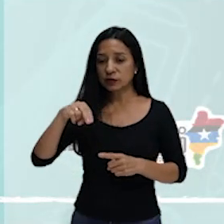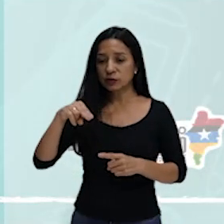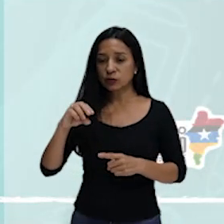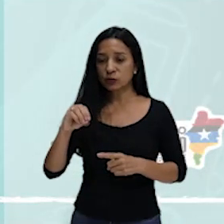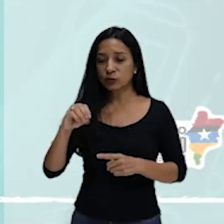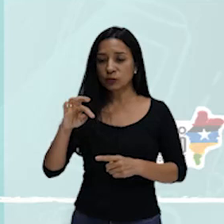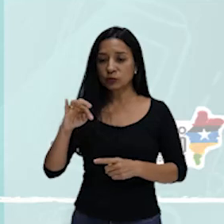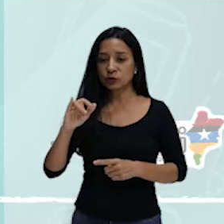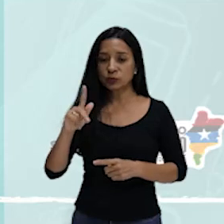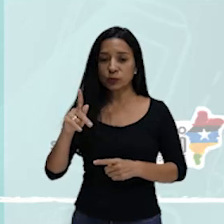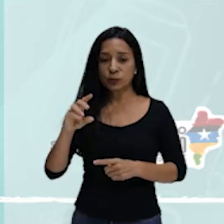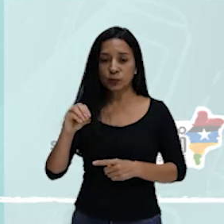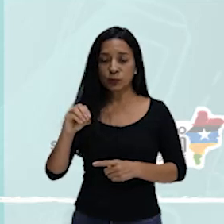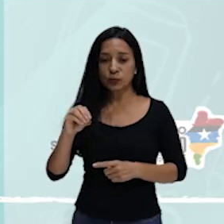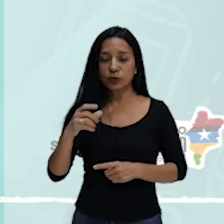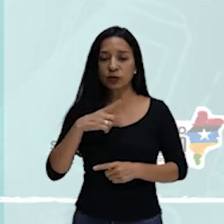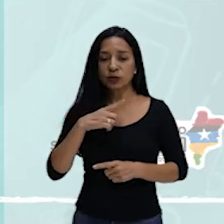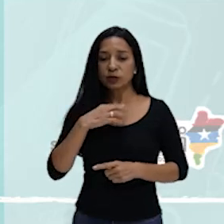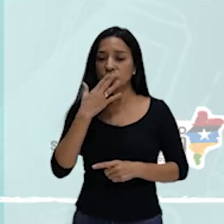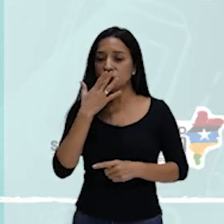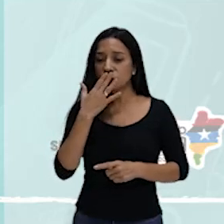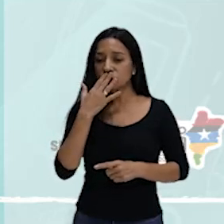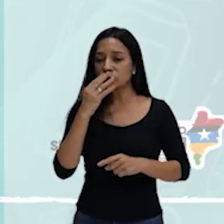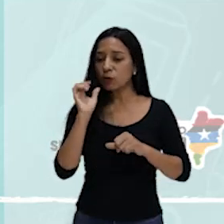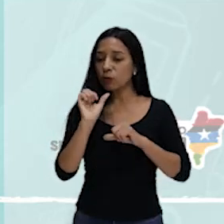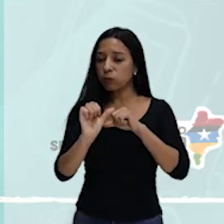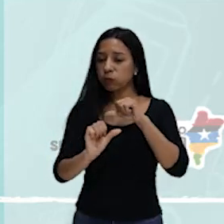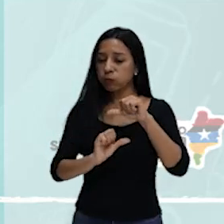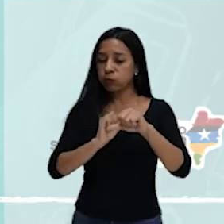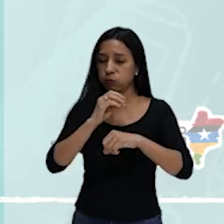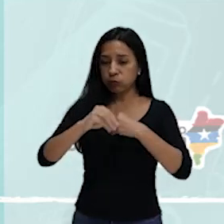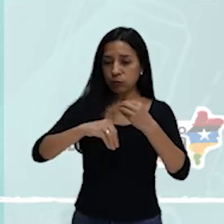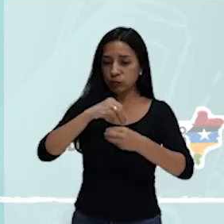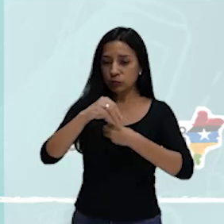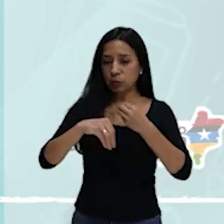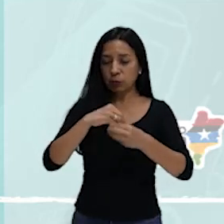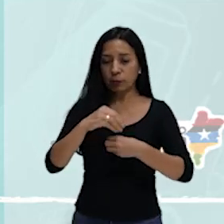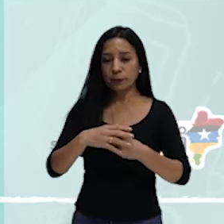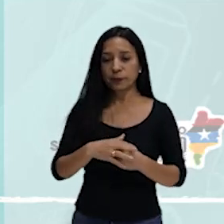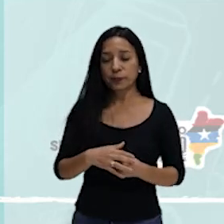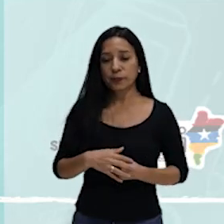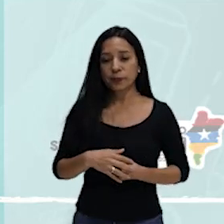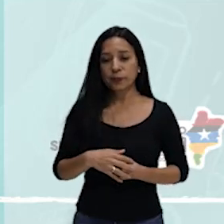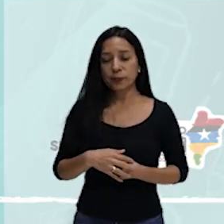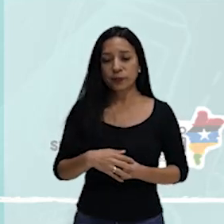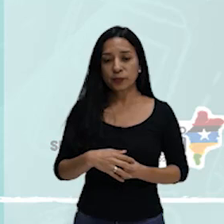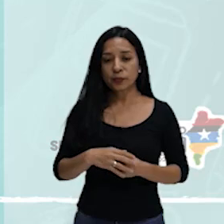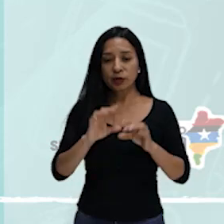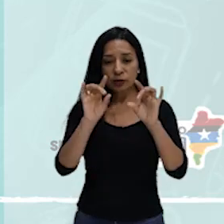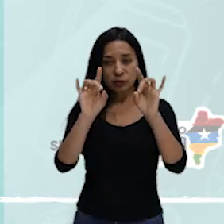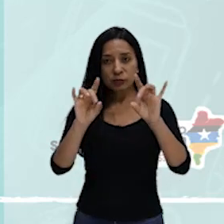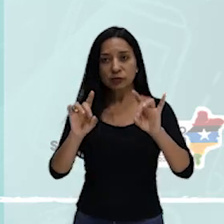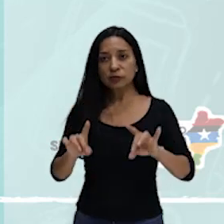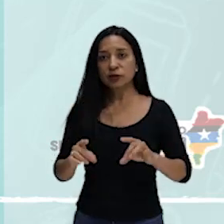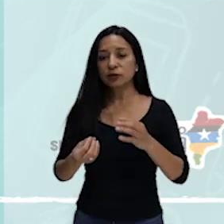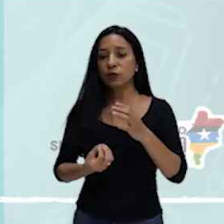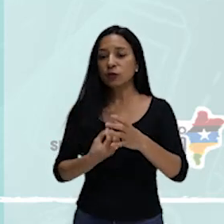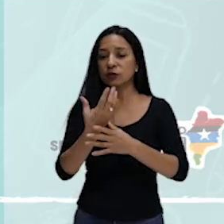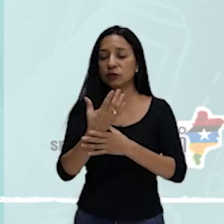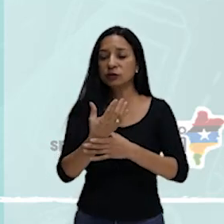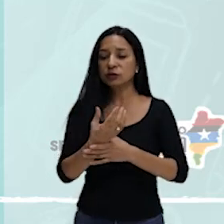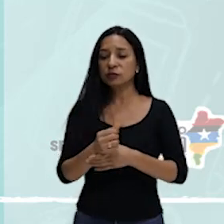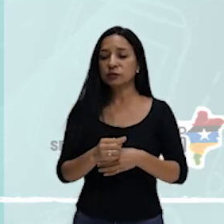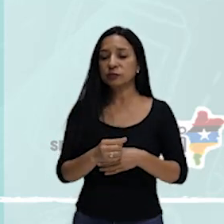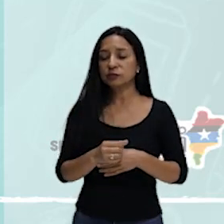Vai ter uma coloração homogênea, formação de pigmentos. E aí vai especificar, vai dar origem ao